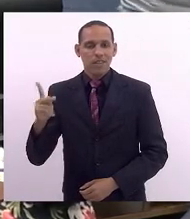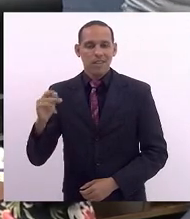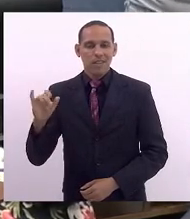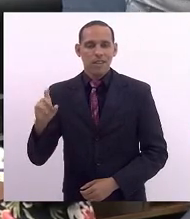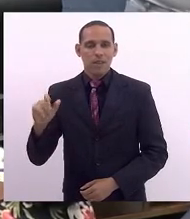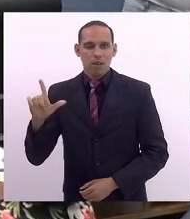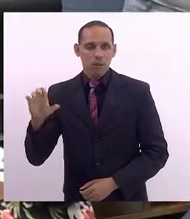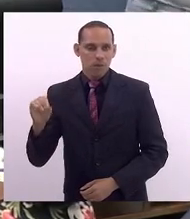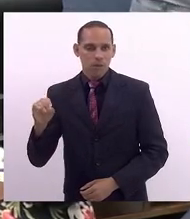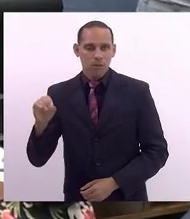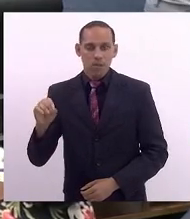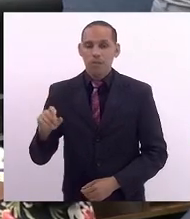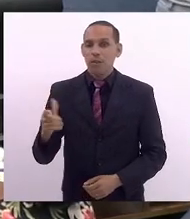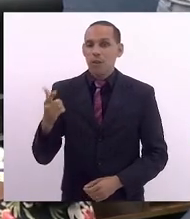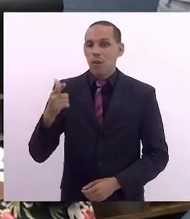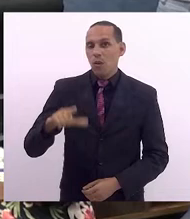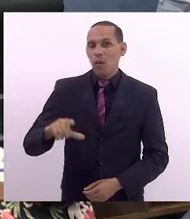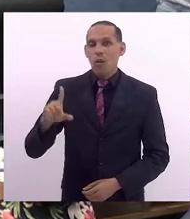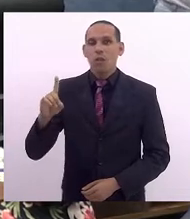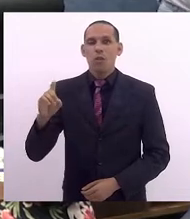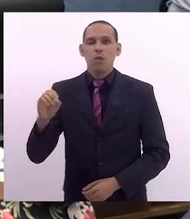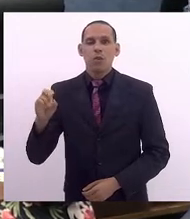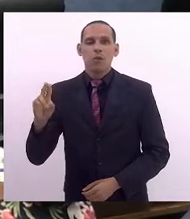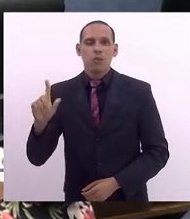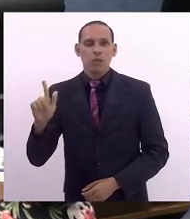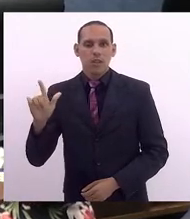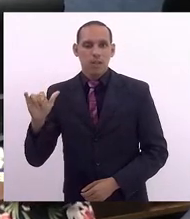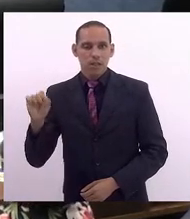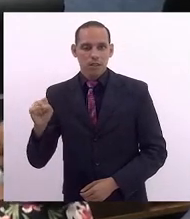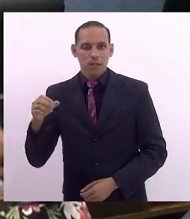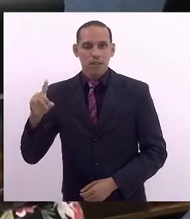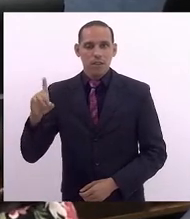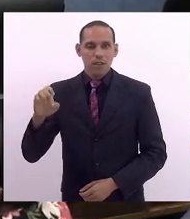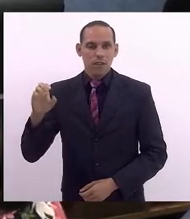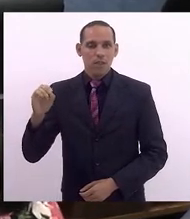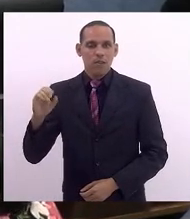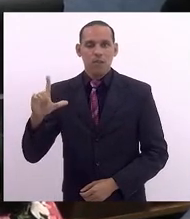e Douglas de Oliveira Moreira.